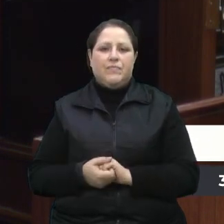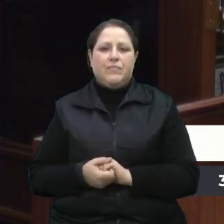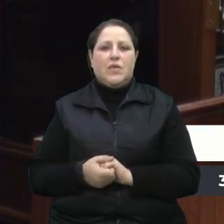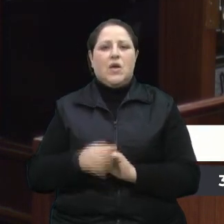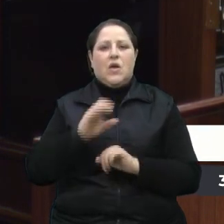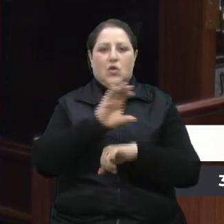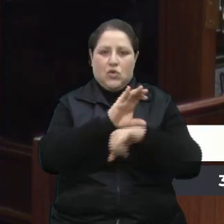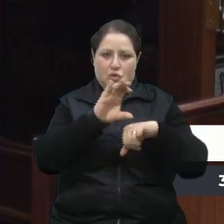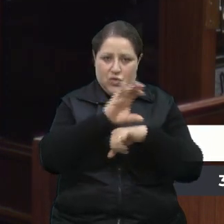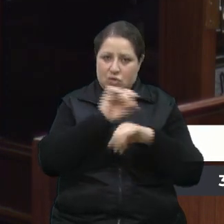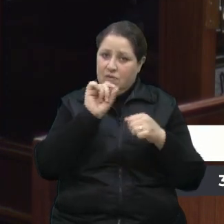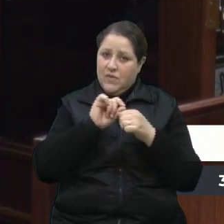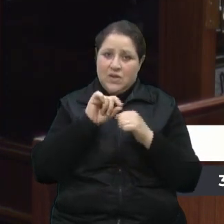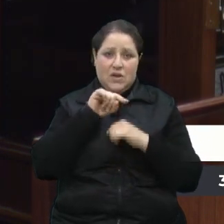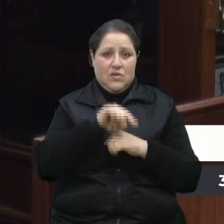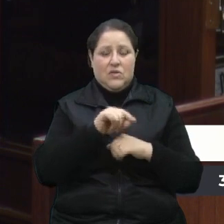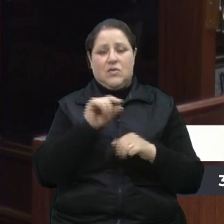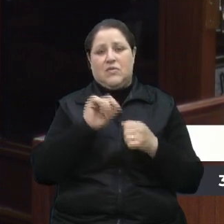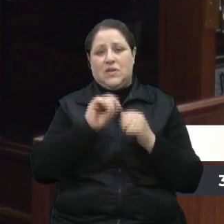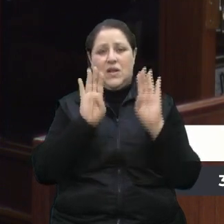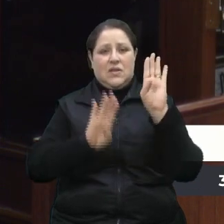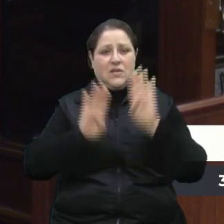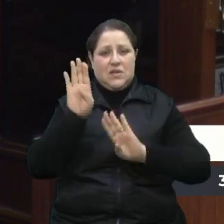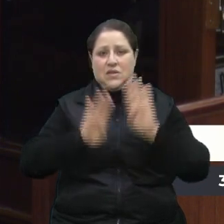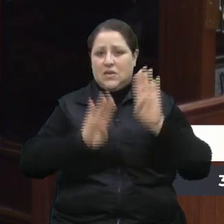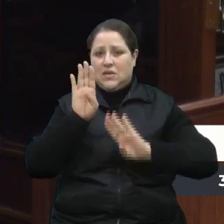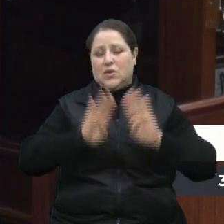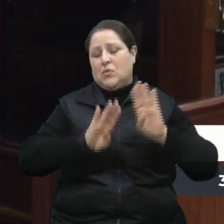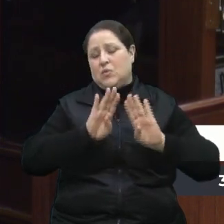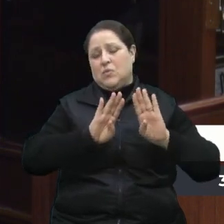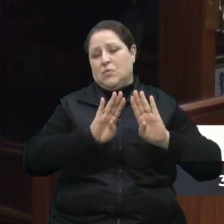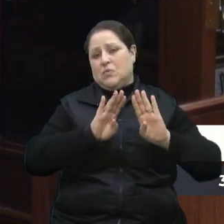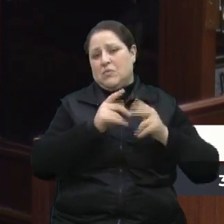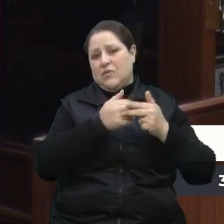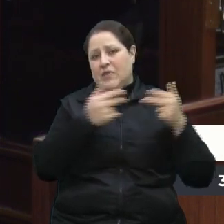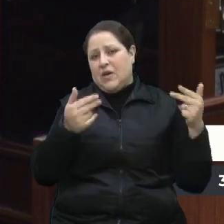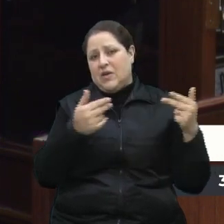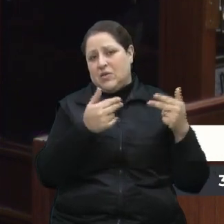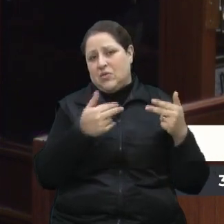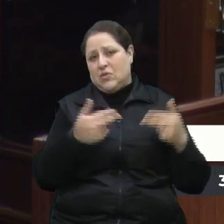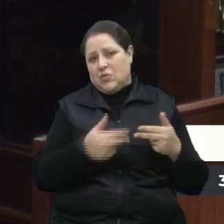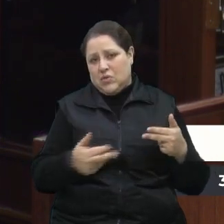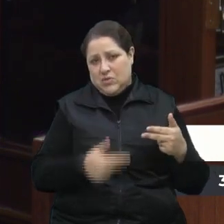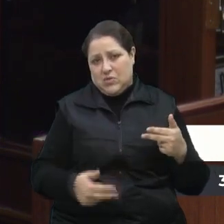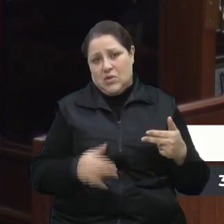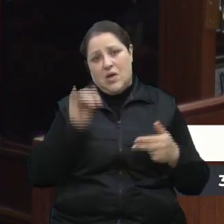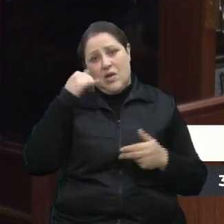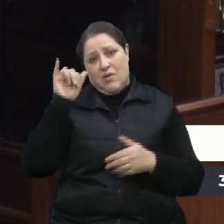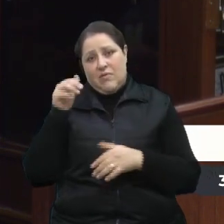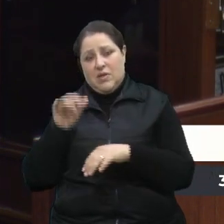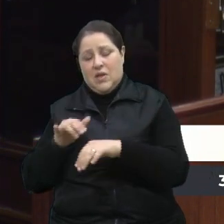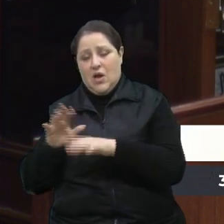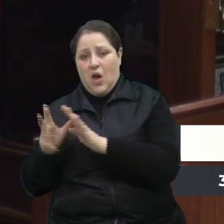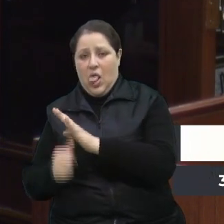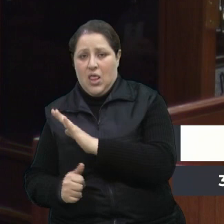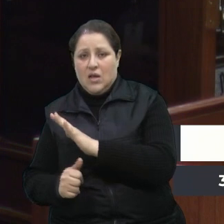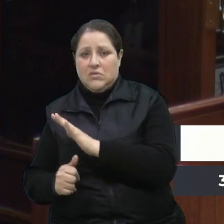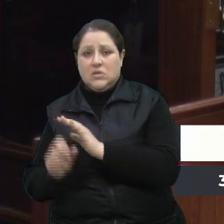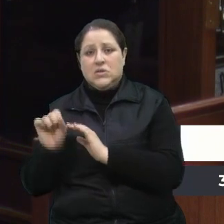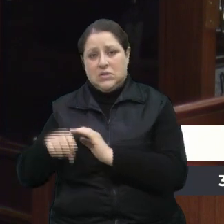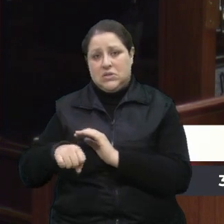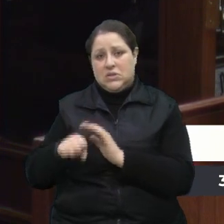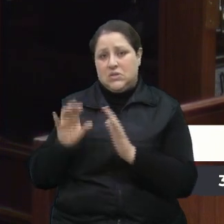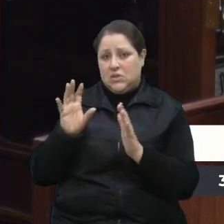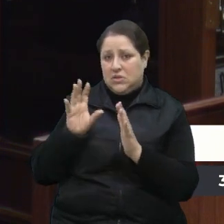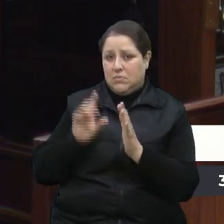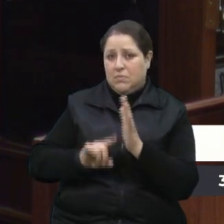Constituição né licitação para isso licitação para aquilo para quê para evitar os lobos evitaram eu gostaria